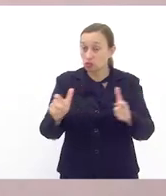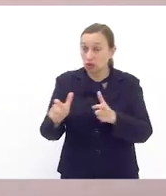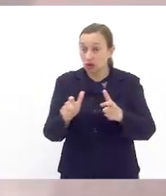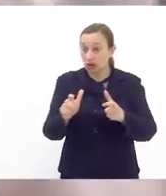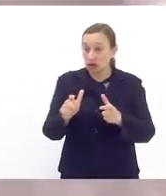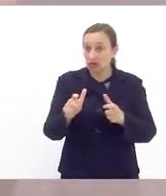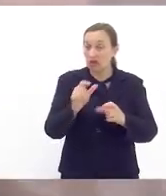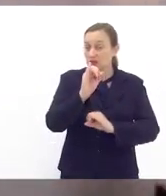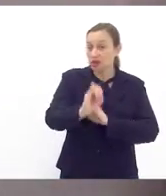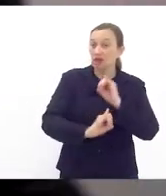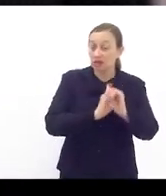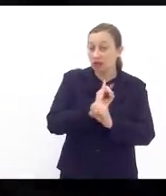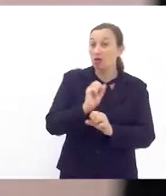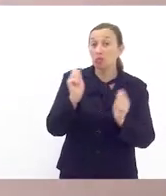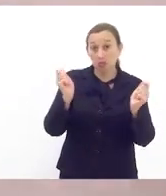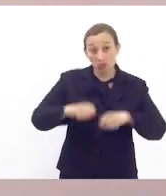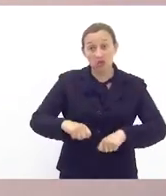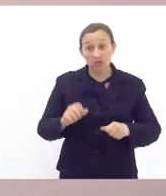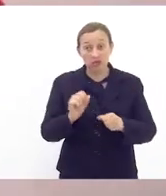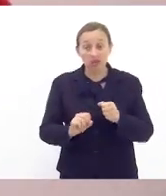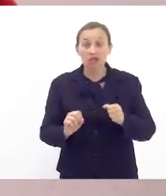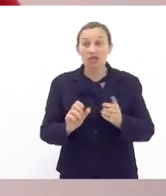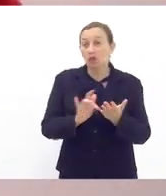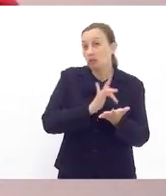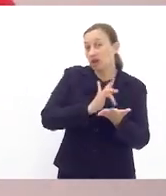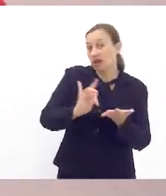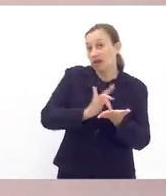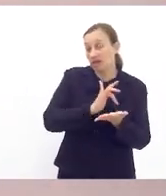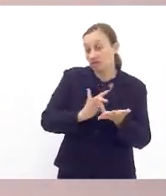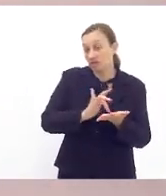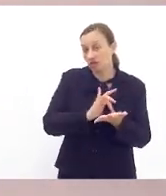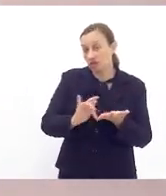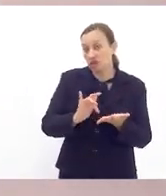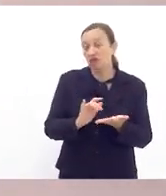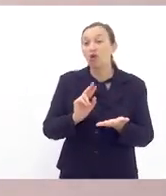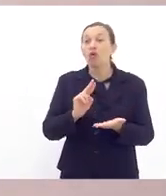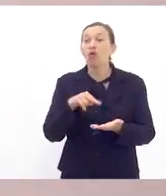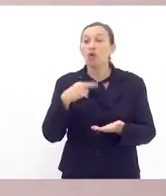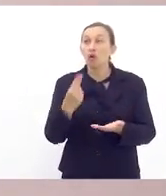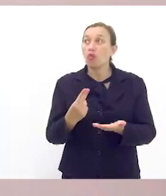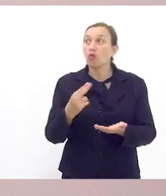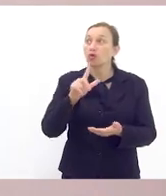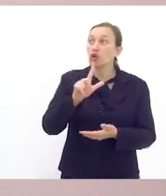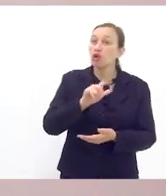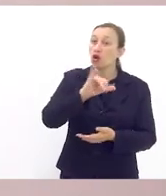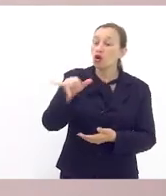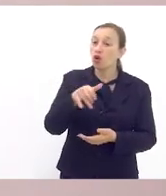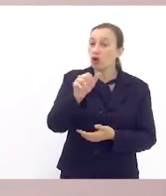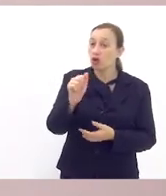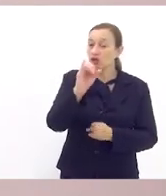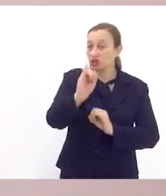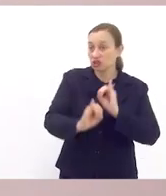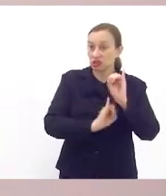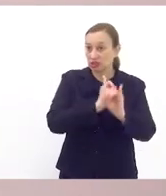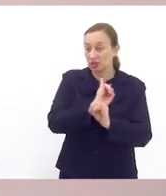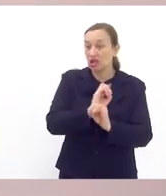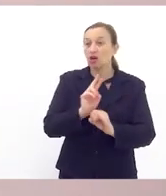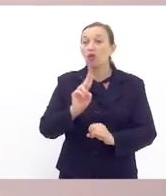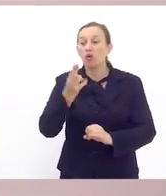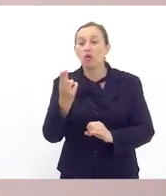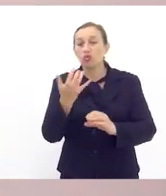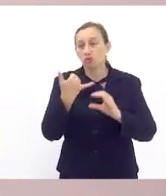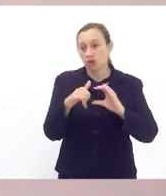fazer Então seja pelo aplicativo seja pela nossa loja virtual ou mesmo por